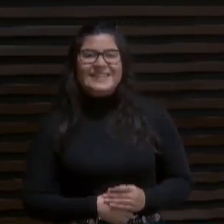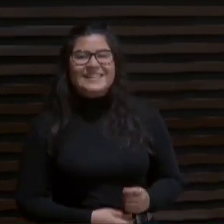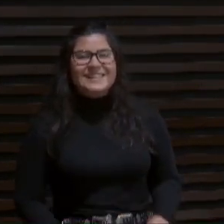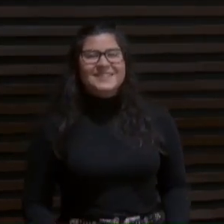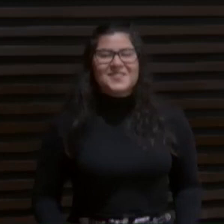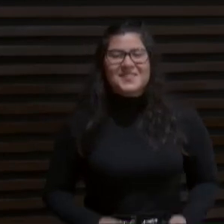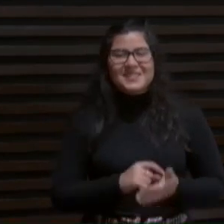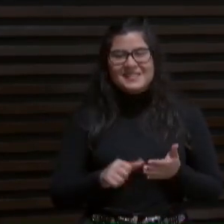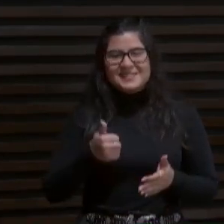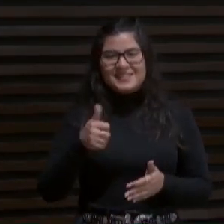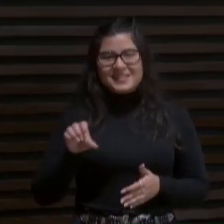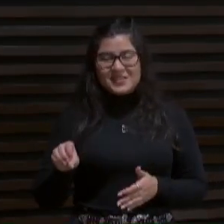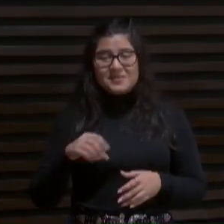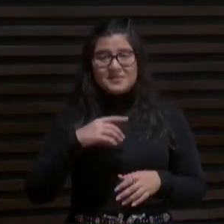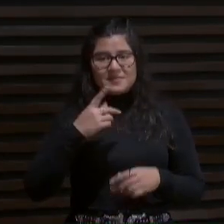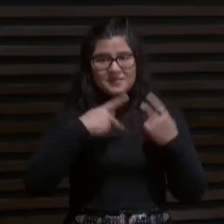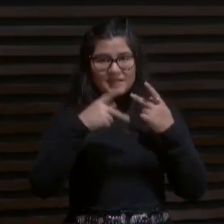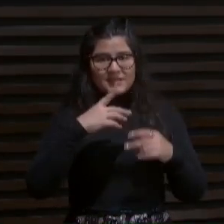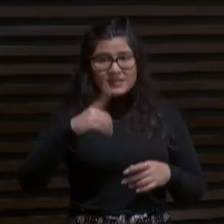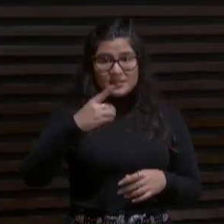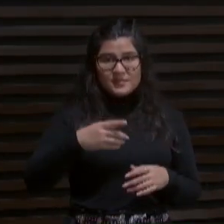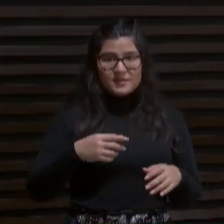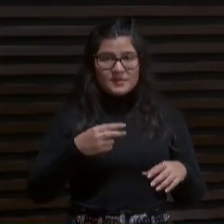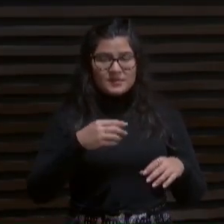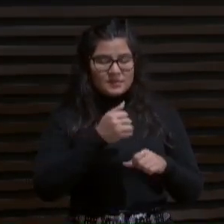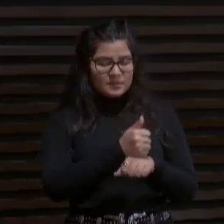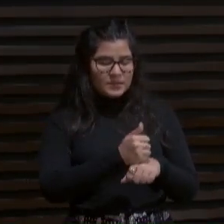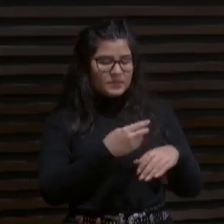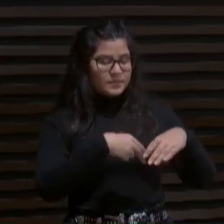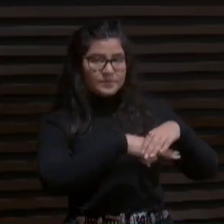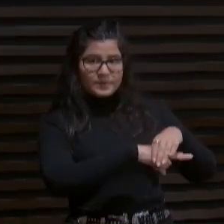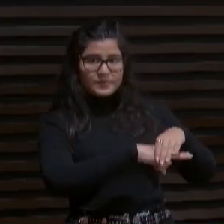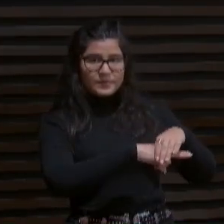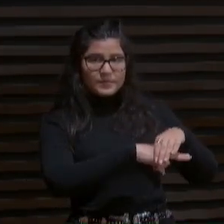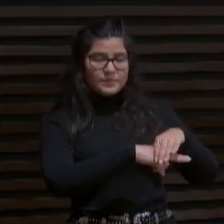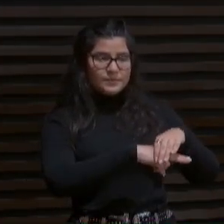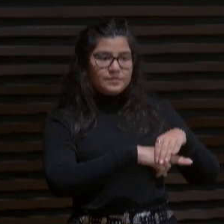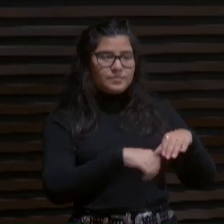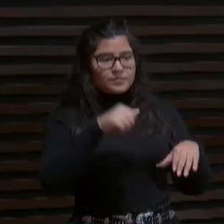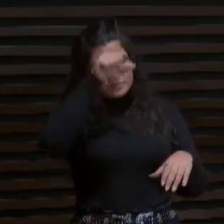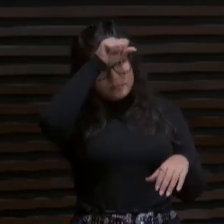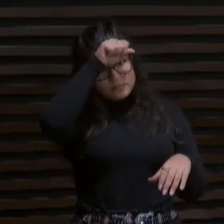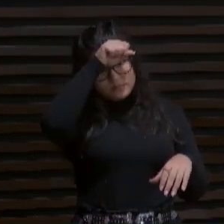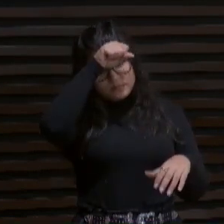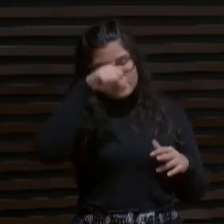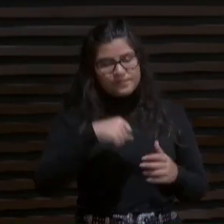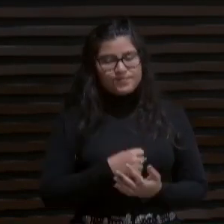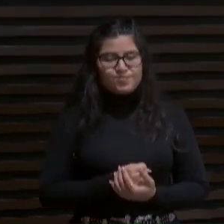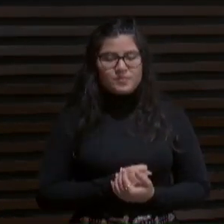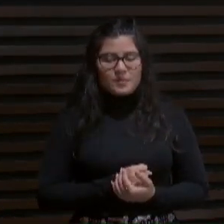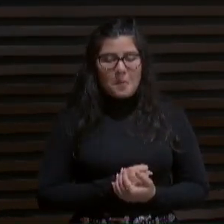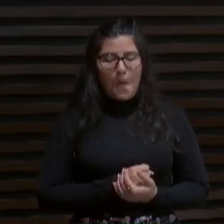depois Abraão sepultou Sara, a sua mulher, na caverna do campo de Macpela, em frente de Manre, que